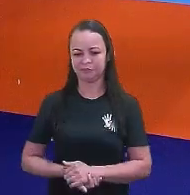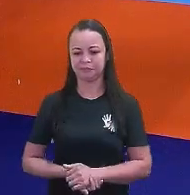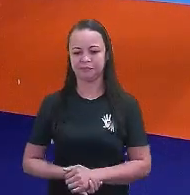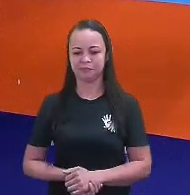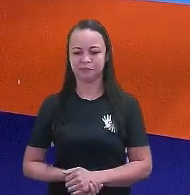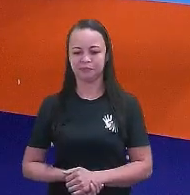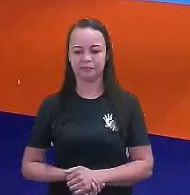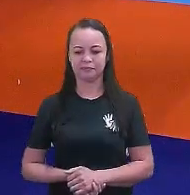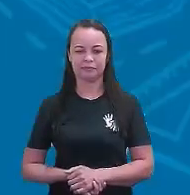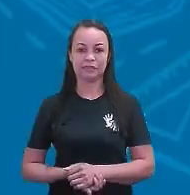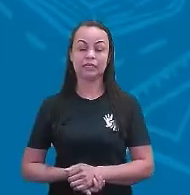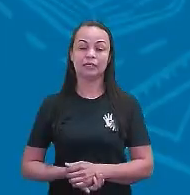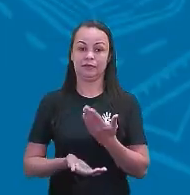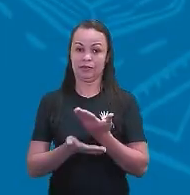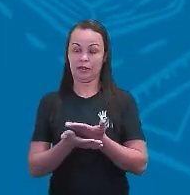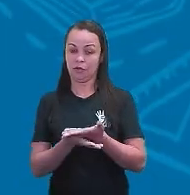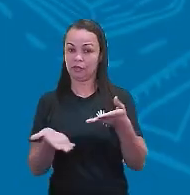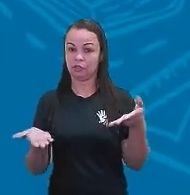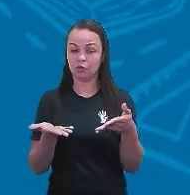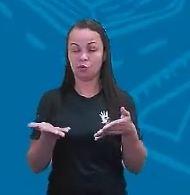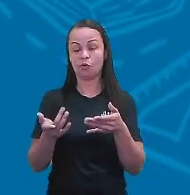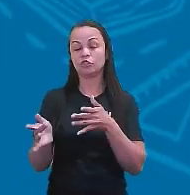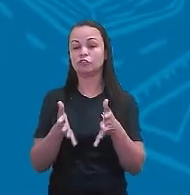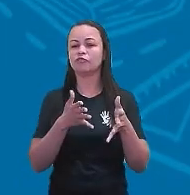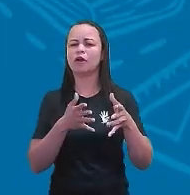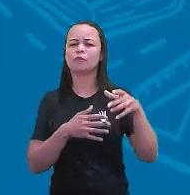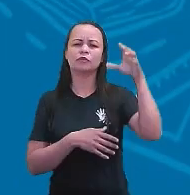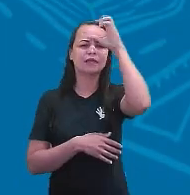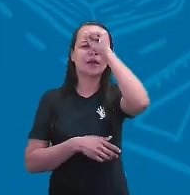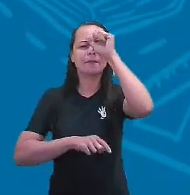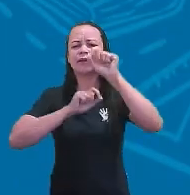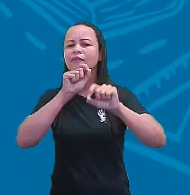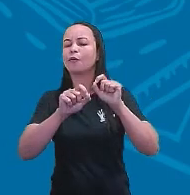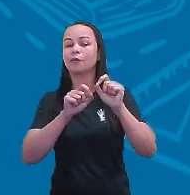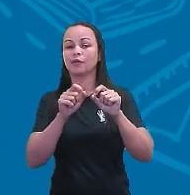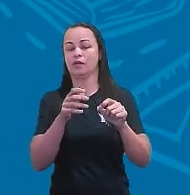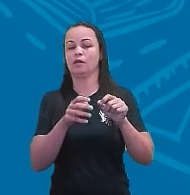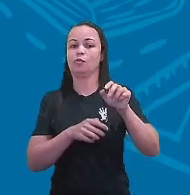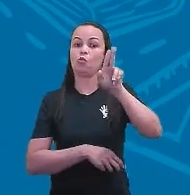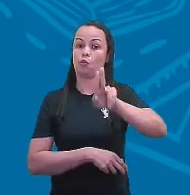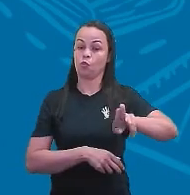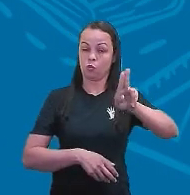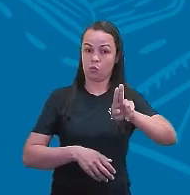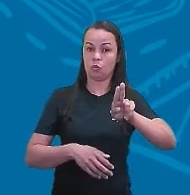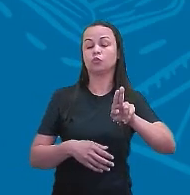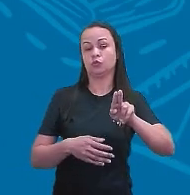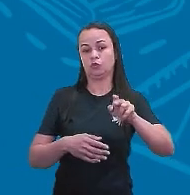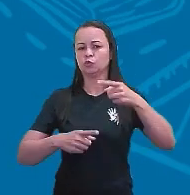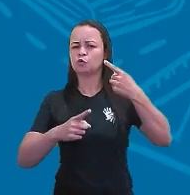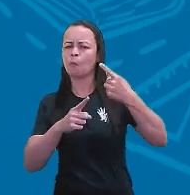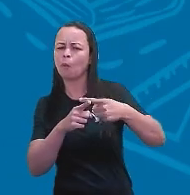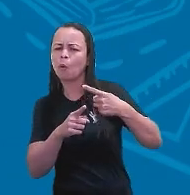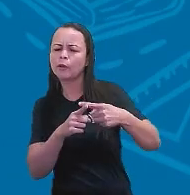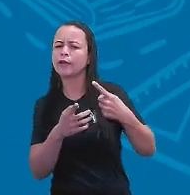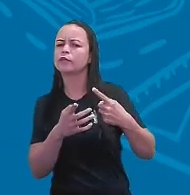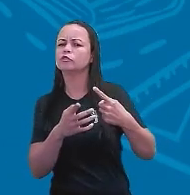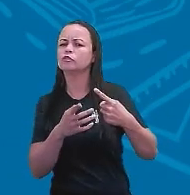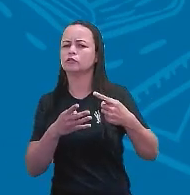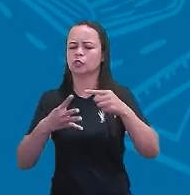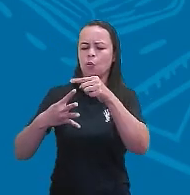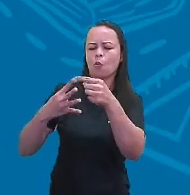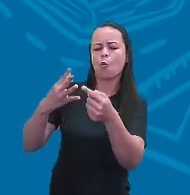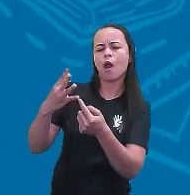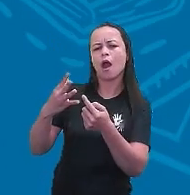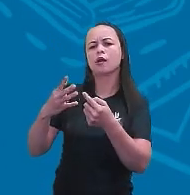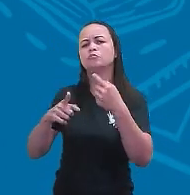Na nossa aula de hoje vamos aprender um pouco sobre o uso dos porquês. Isso mesmo, no plural, porque